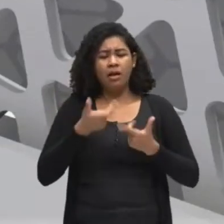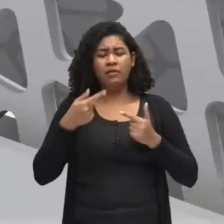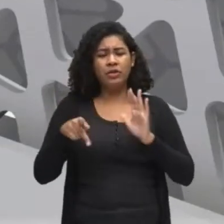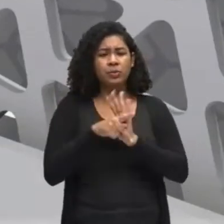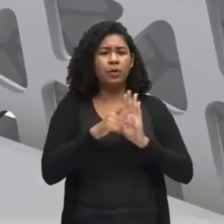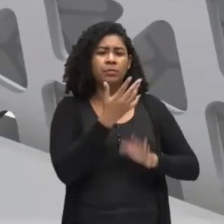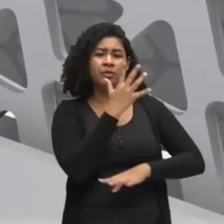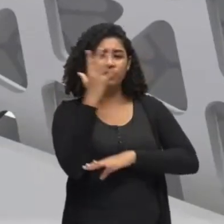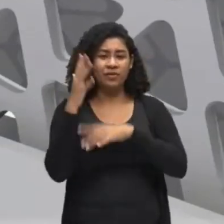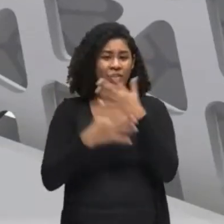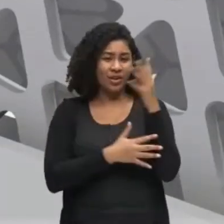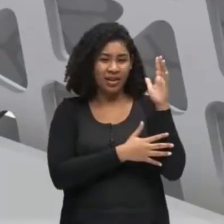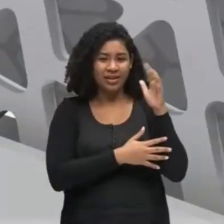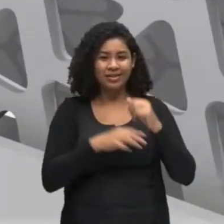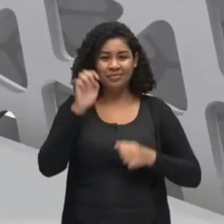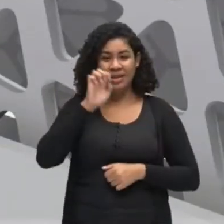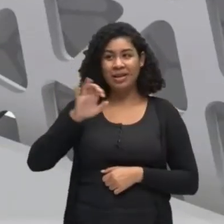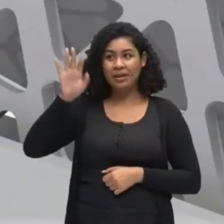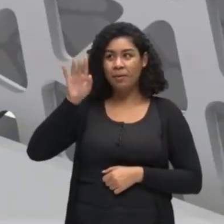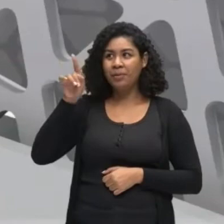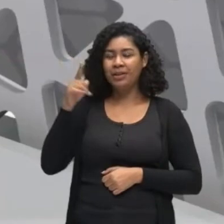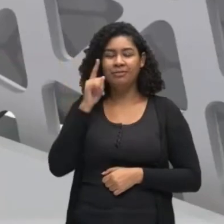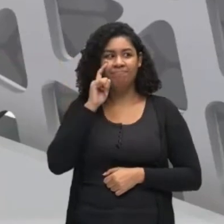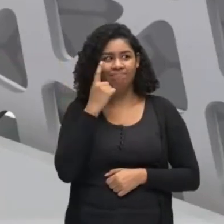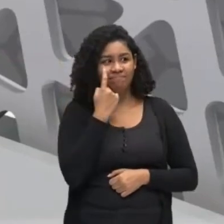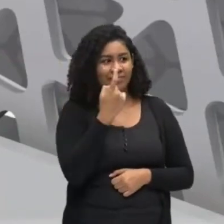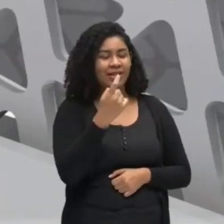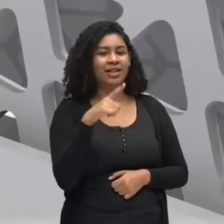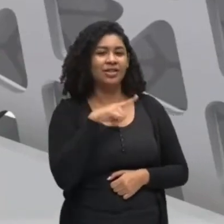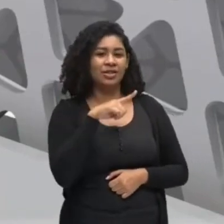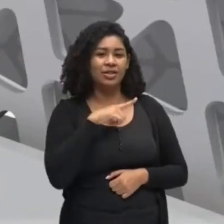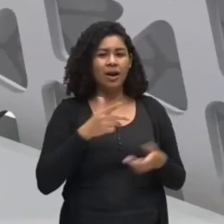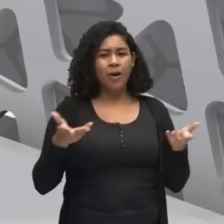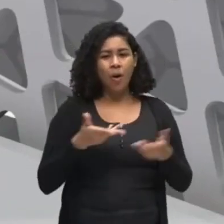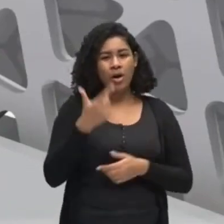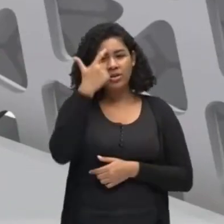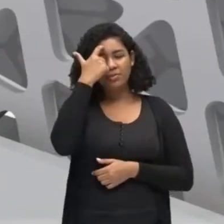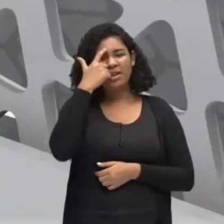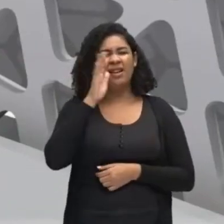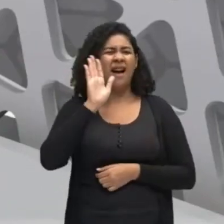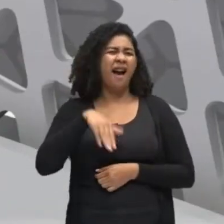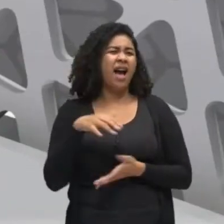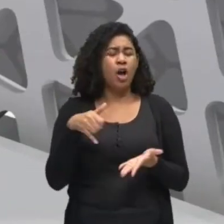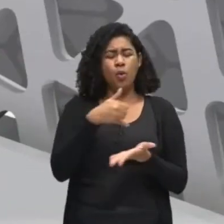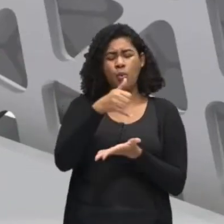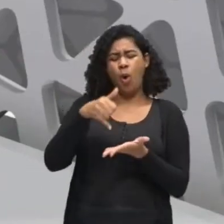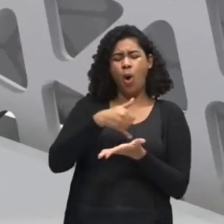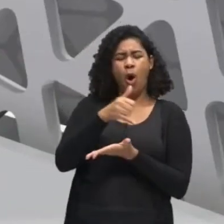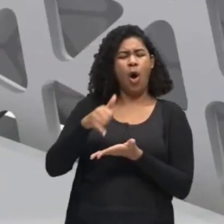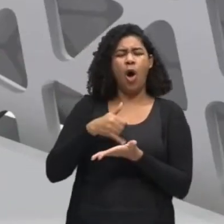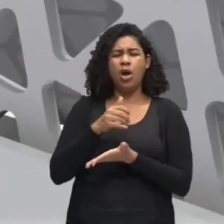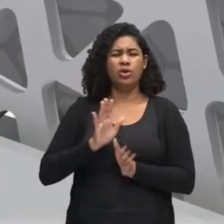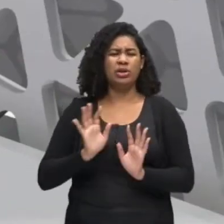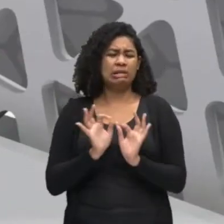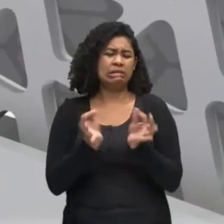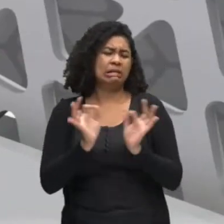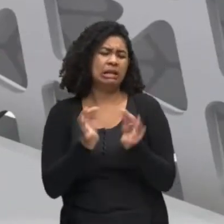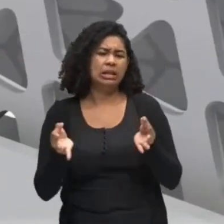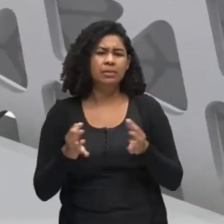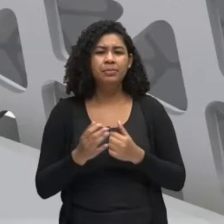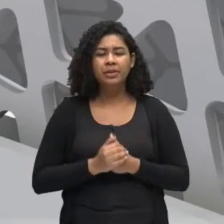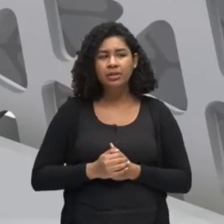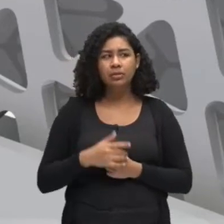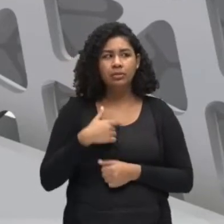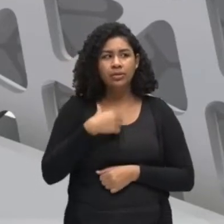os europeus faria toda a diferença. Para nós hoje pode ser só uma mandiroba, o que mais? Esqueci aqui as drogas do